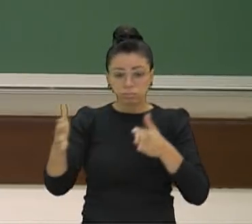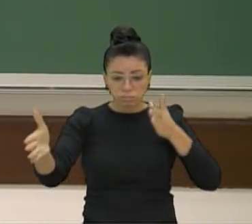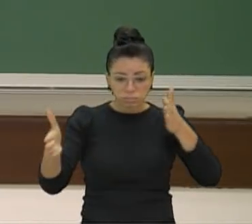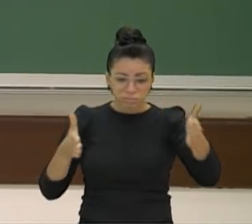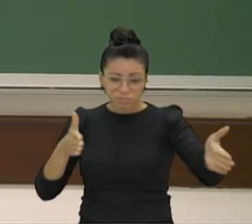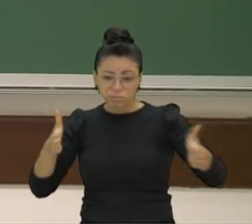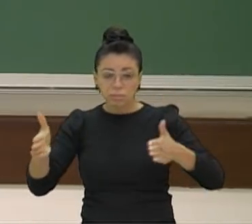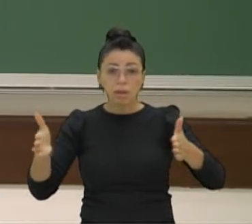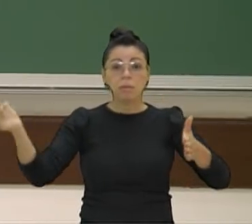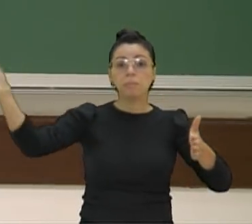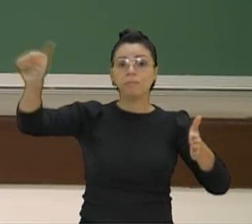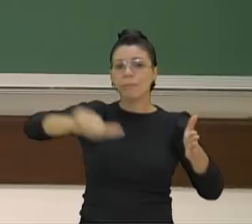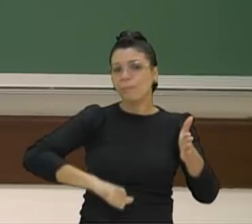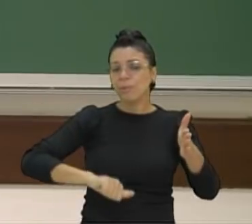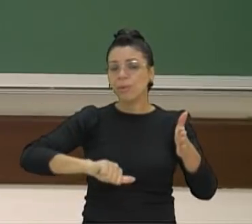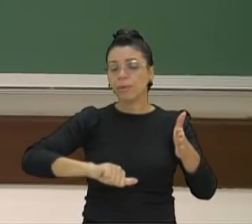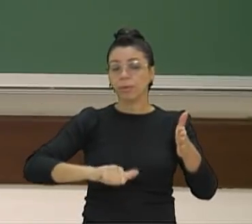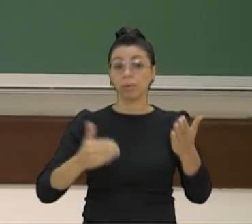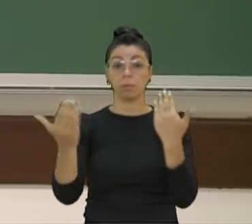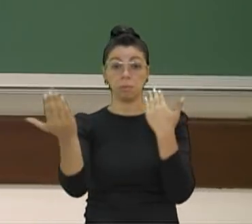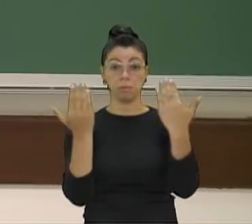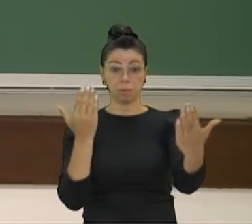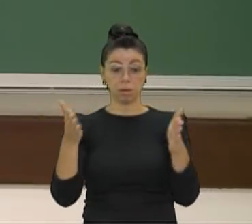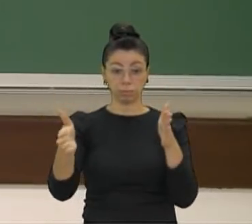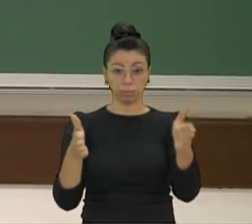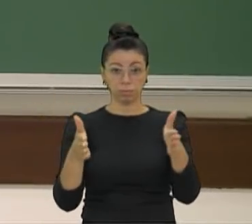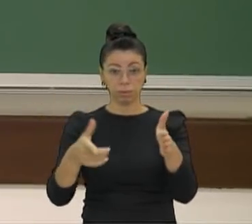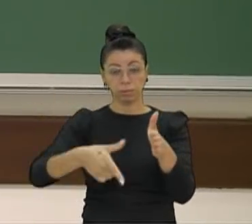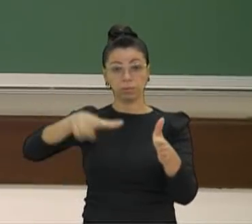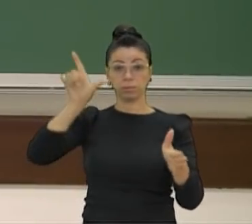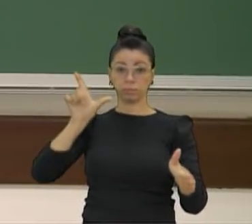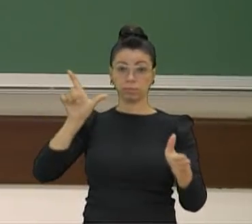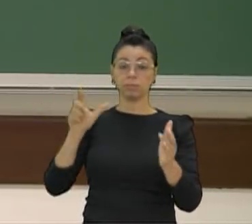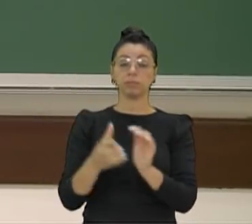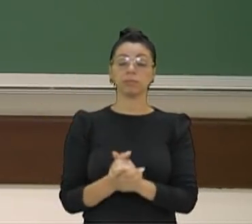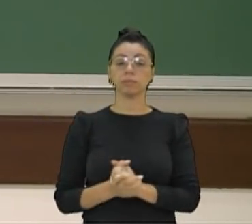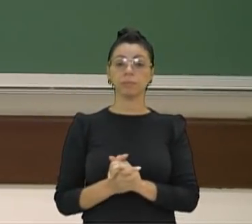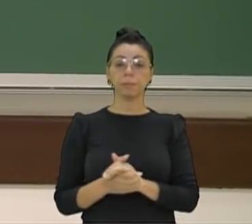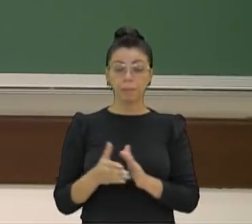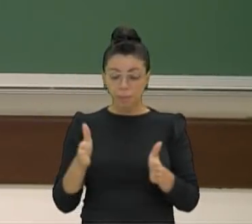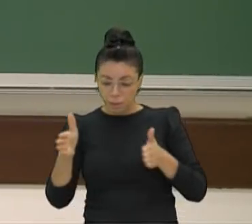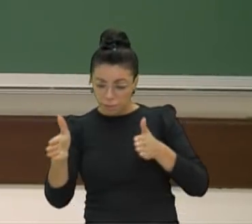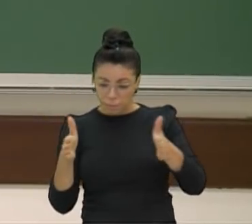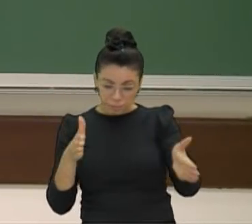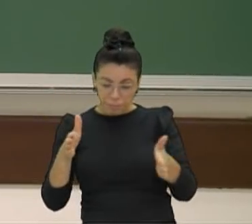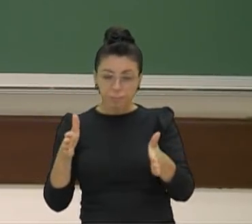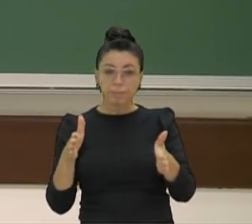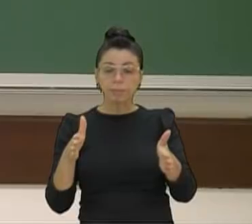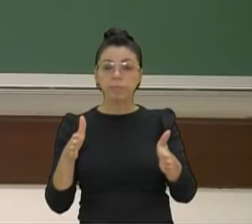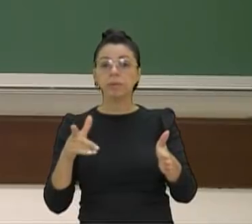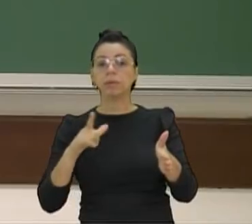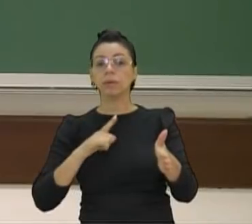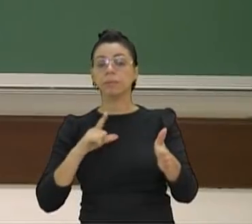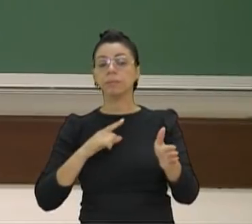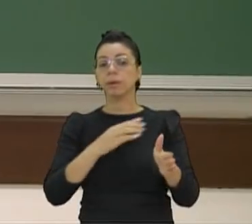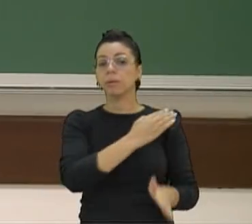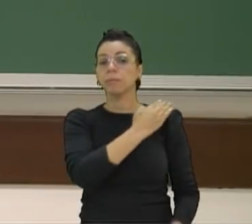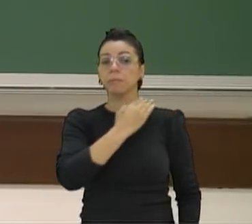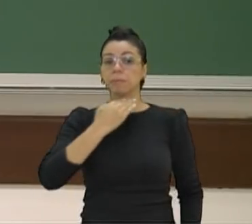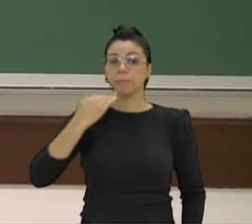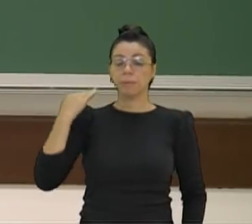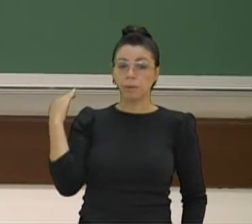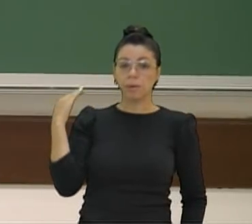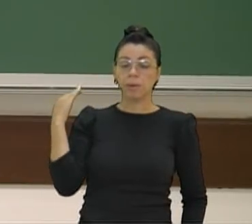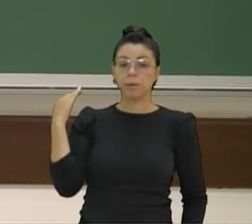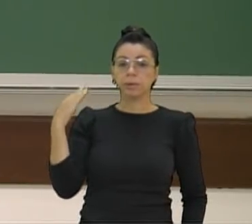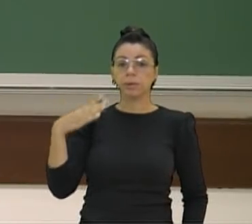período, então comparando com períodos anteriores, né? Em casos e também mortes por dengue